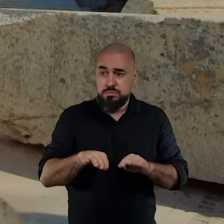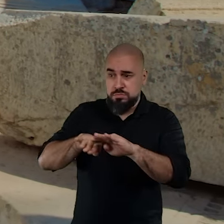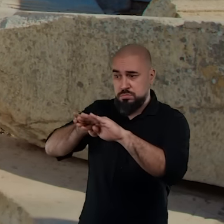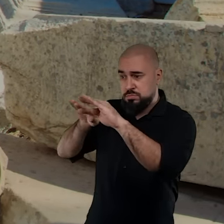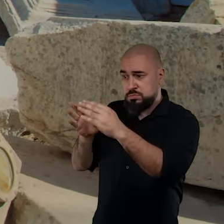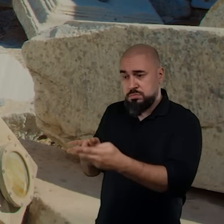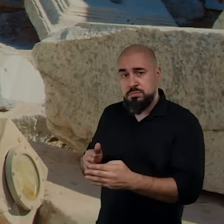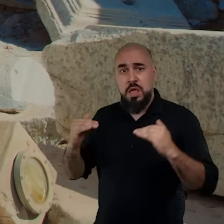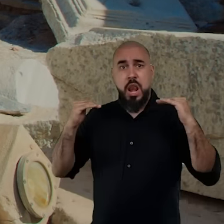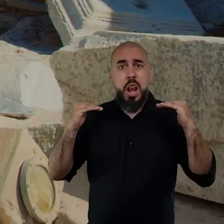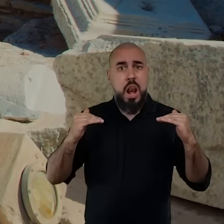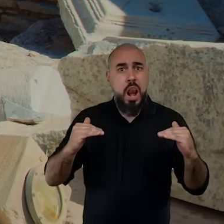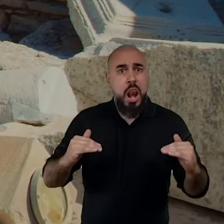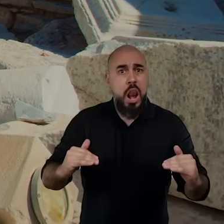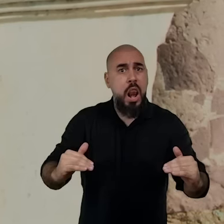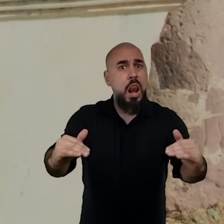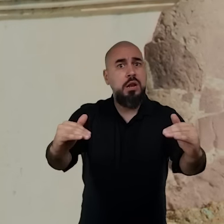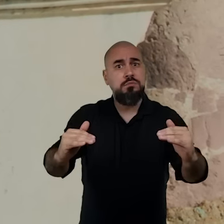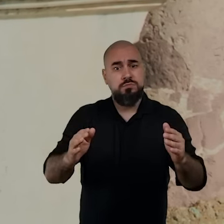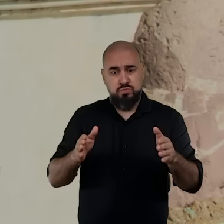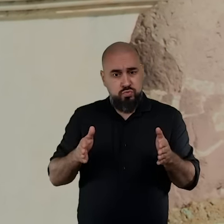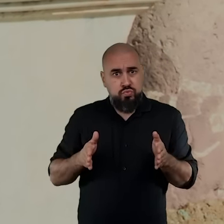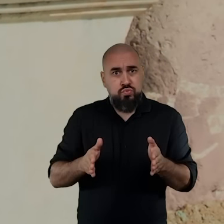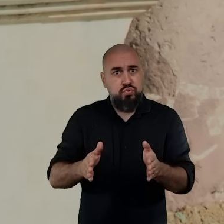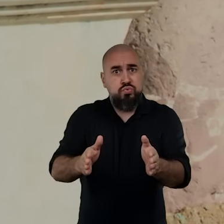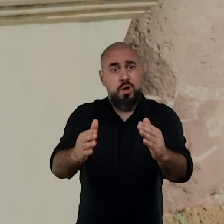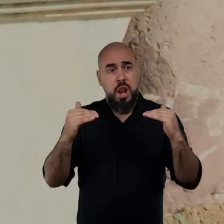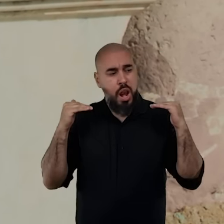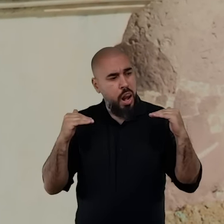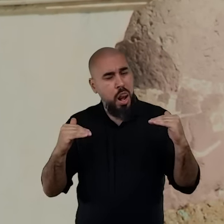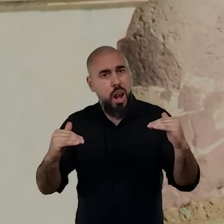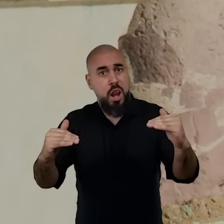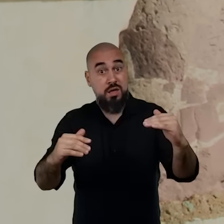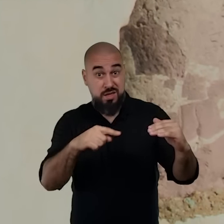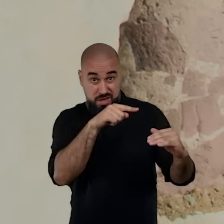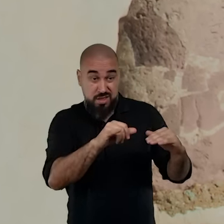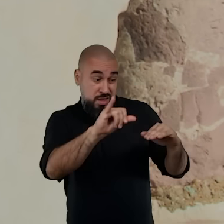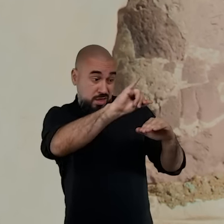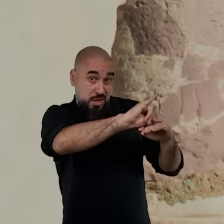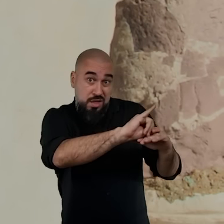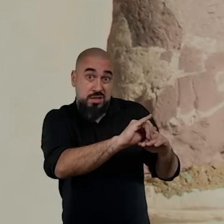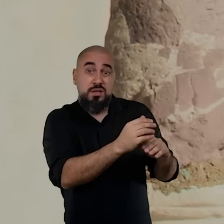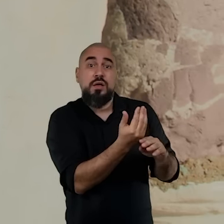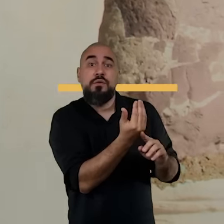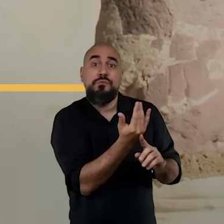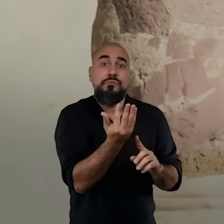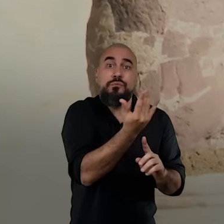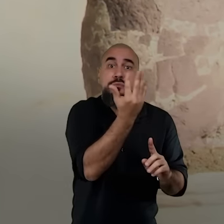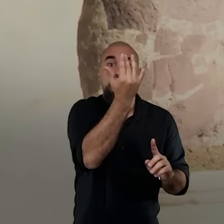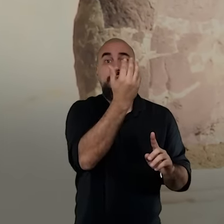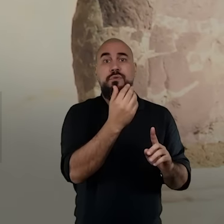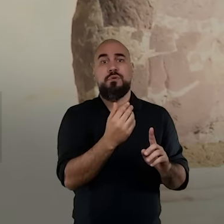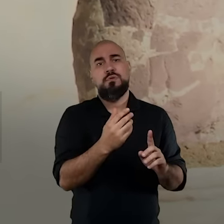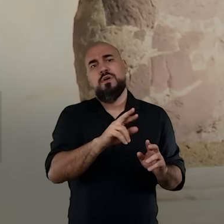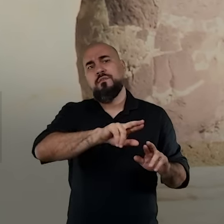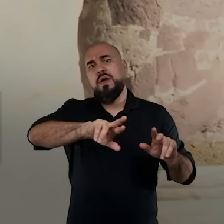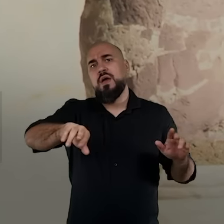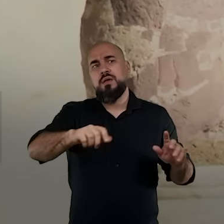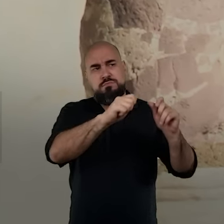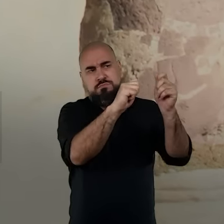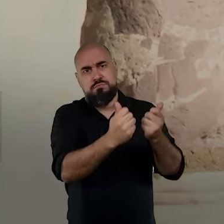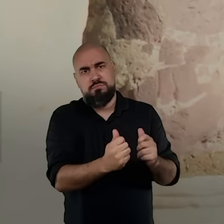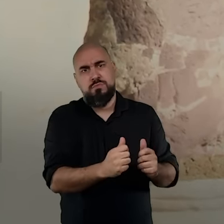vão acompanhando toda a trajetória da rua. Eram altares onde normalmente as pessoas acendiam incenso aos diferentes deuses